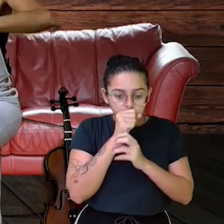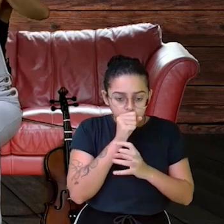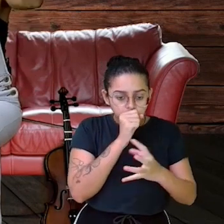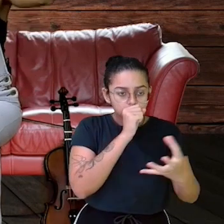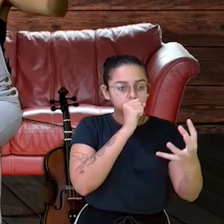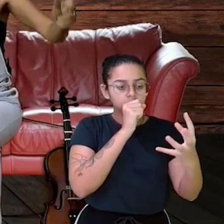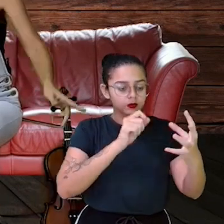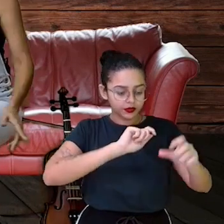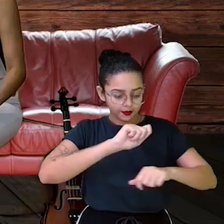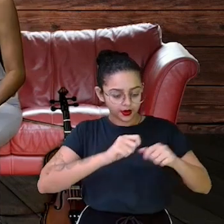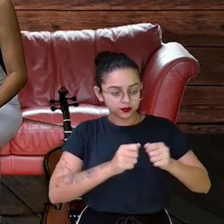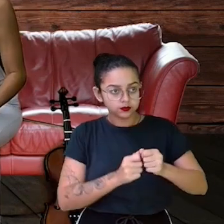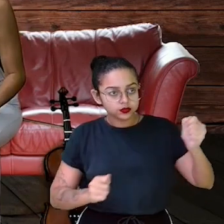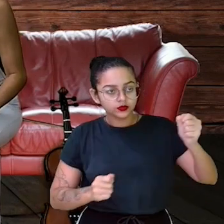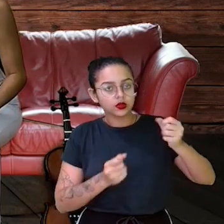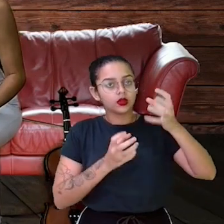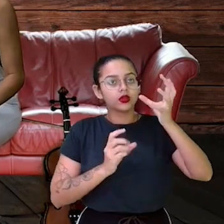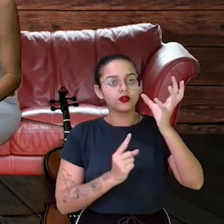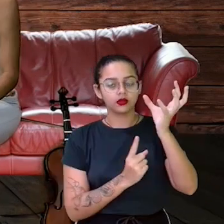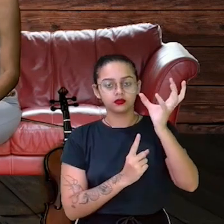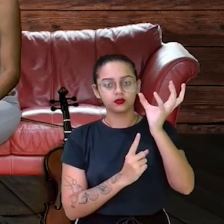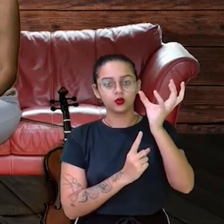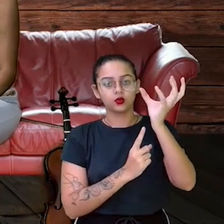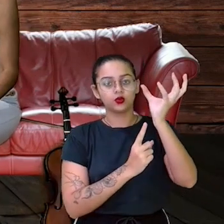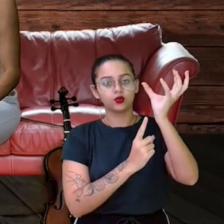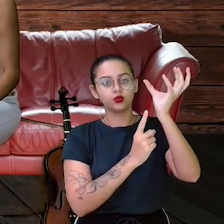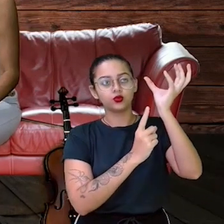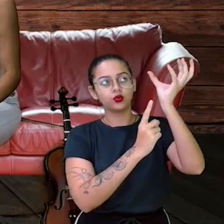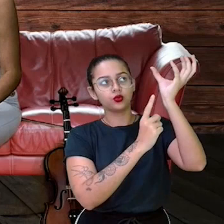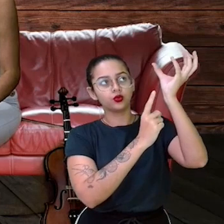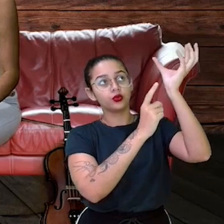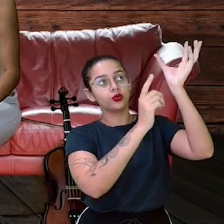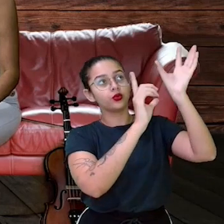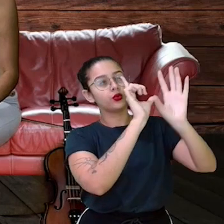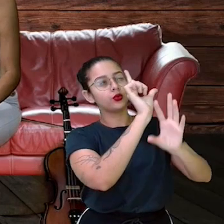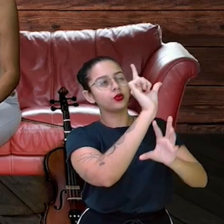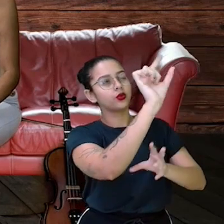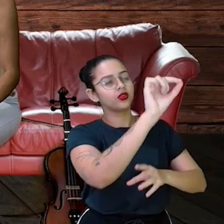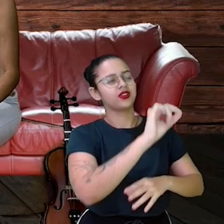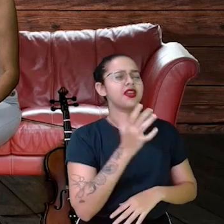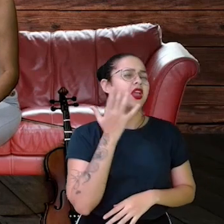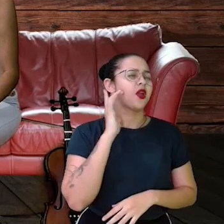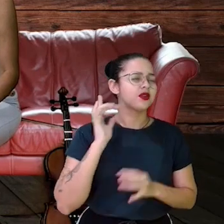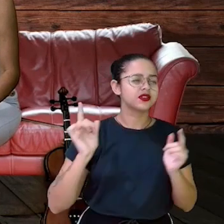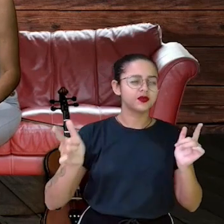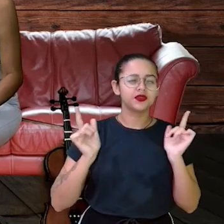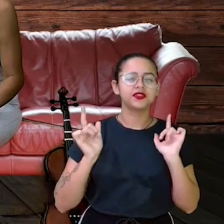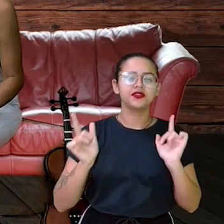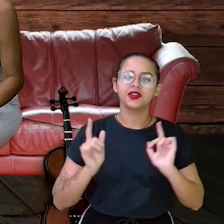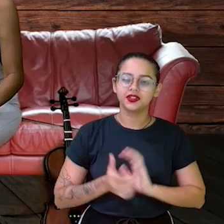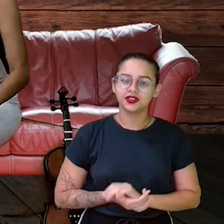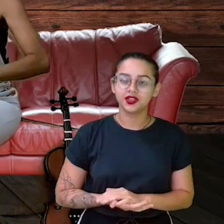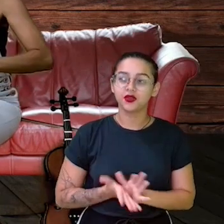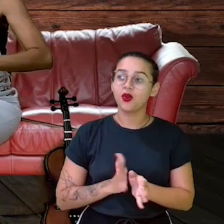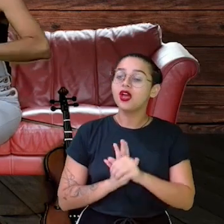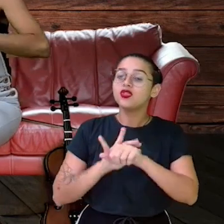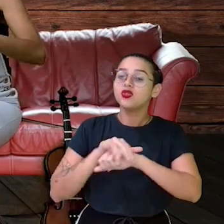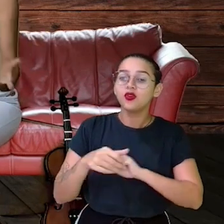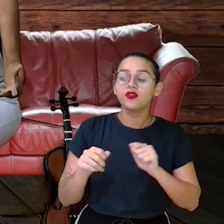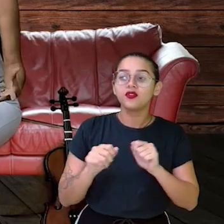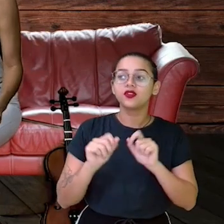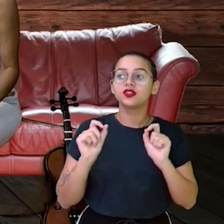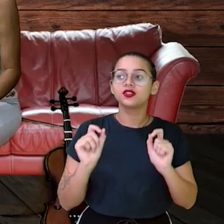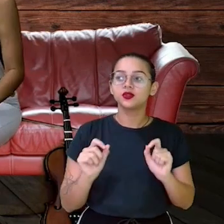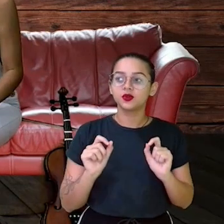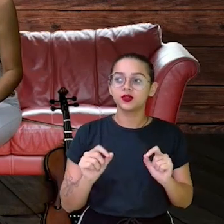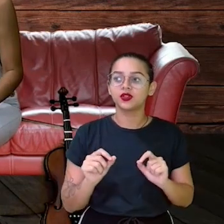e soltam esse balão do céu, ó. Olha que festa. Ai, deve ser bem divertido, hein? À noite, elas costumam